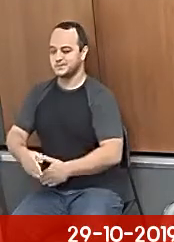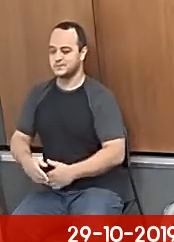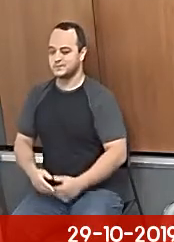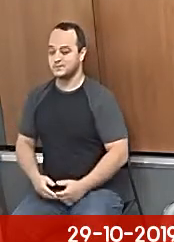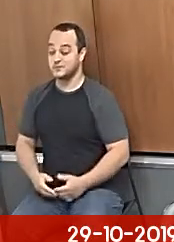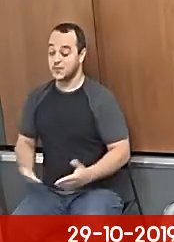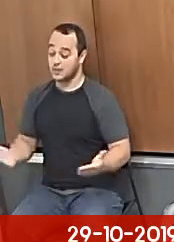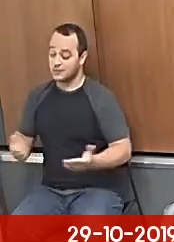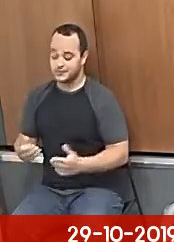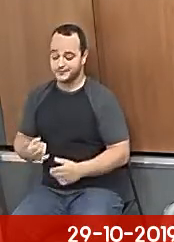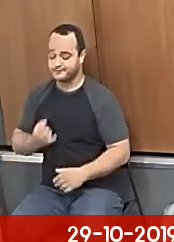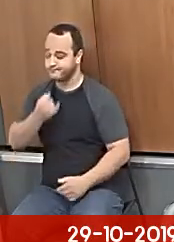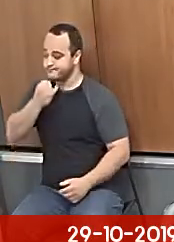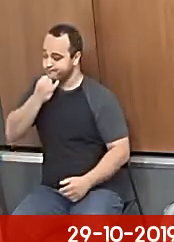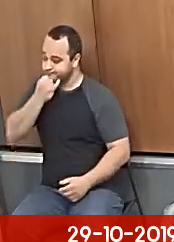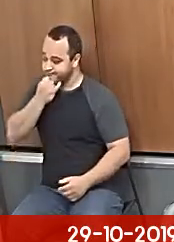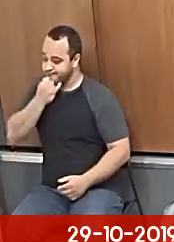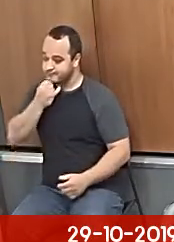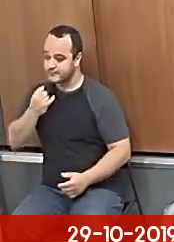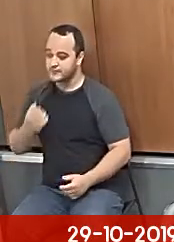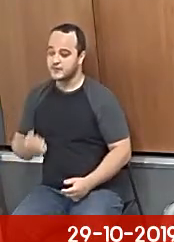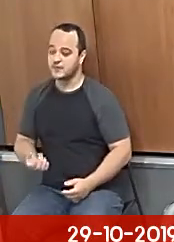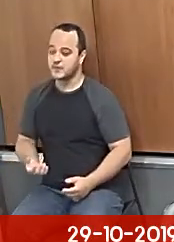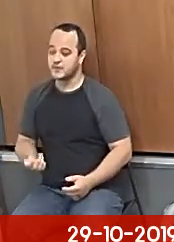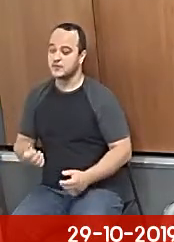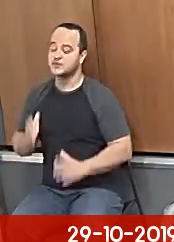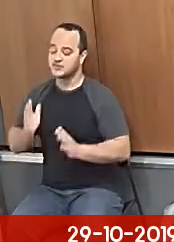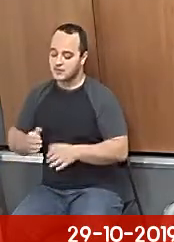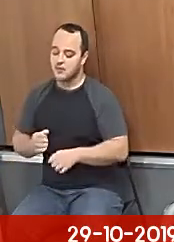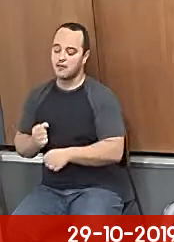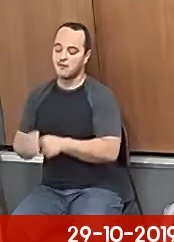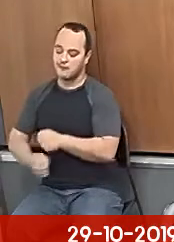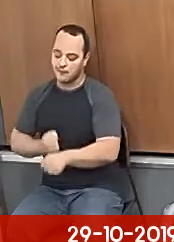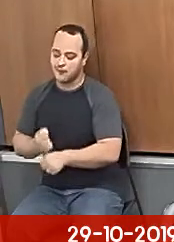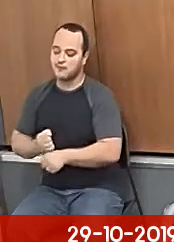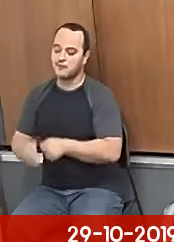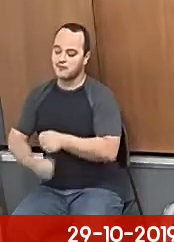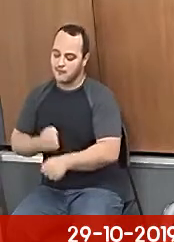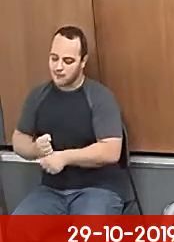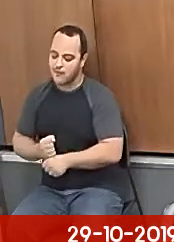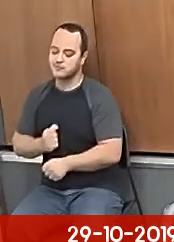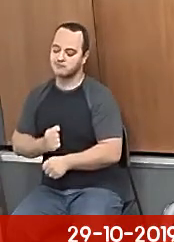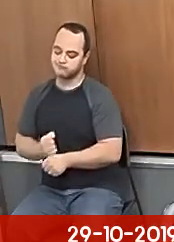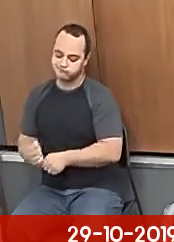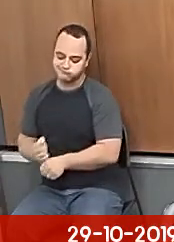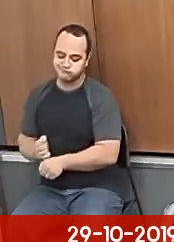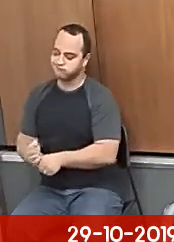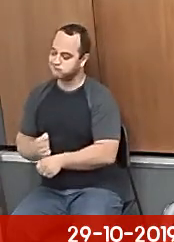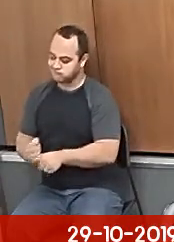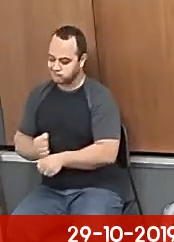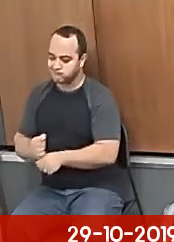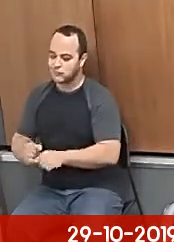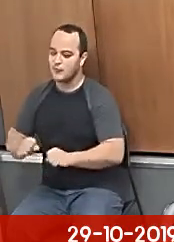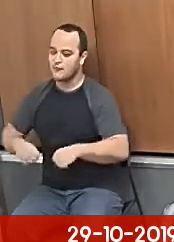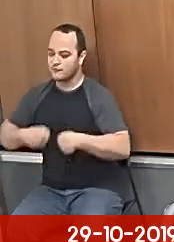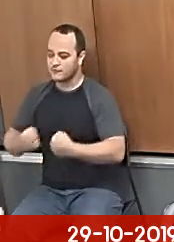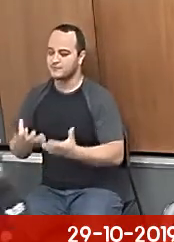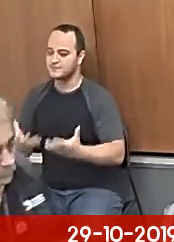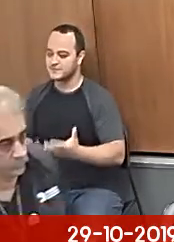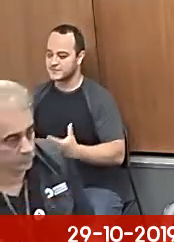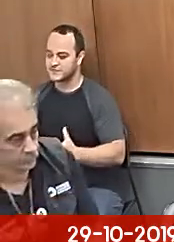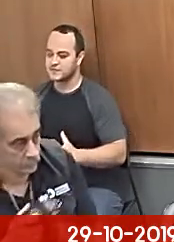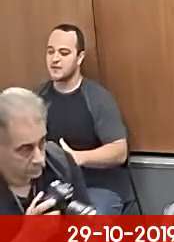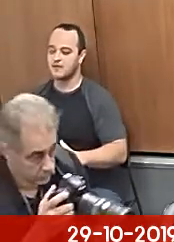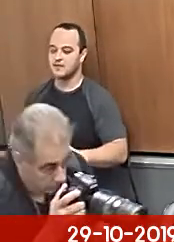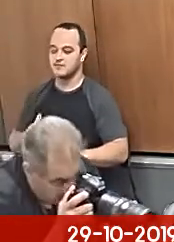muito cruel. Há alguns anos a gente luta com o Tadeu e a gente vem acompanhando com o Edivaldo todo o trabalho